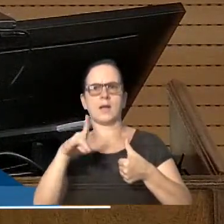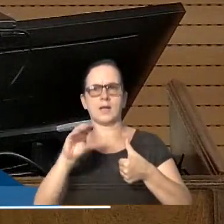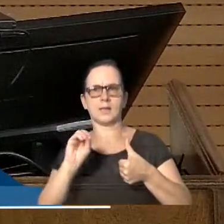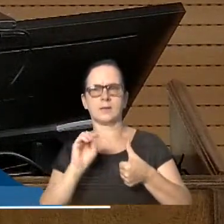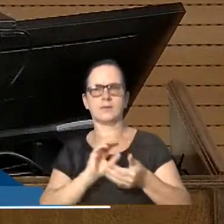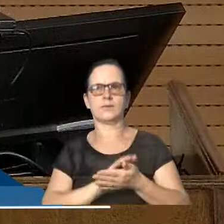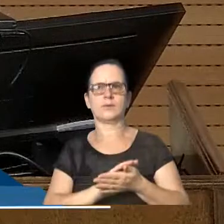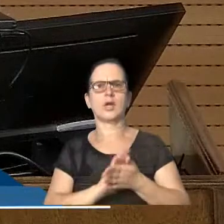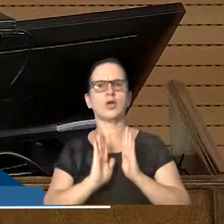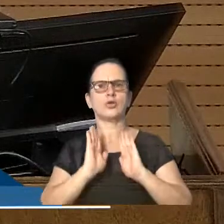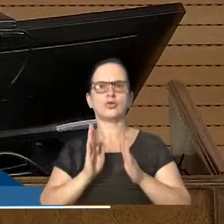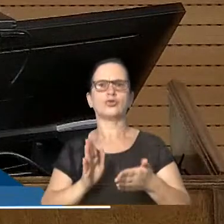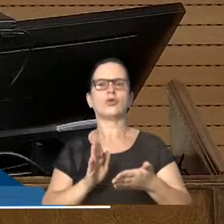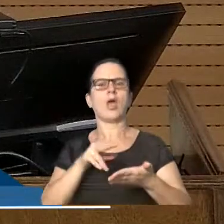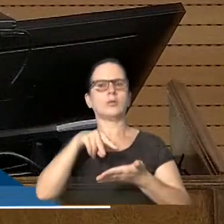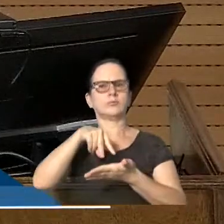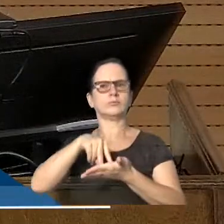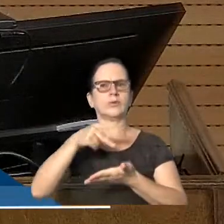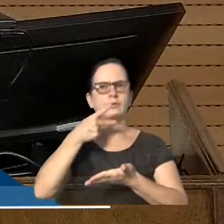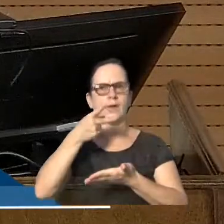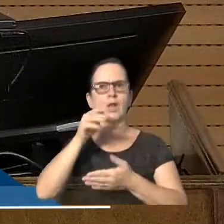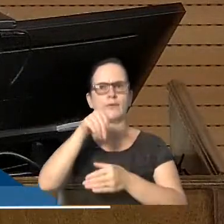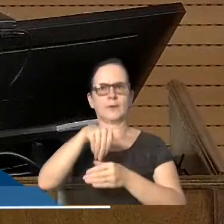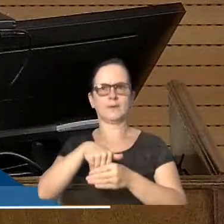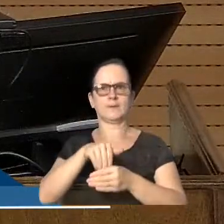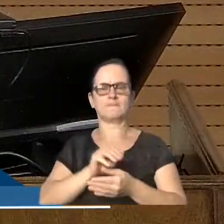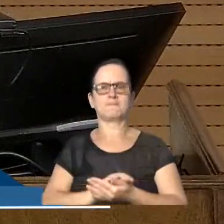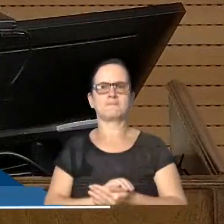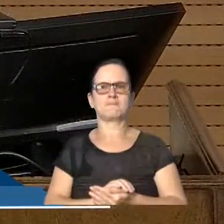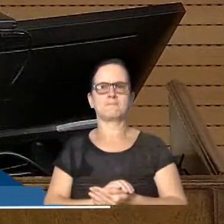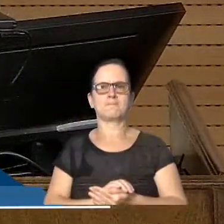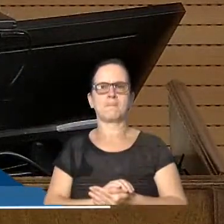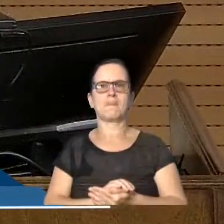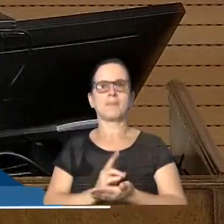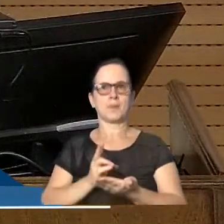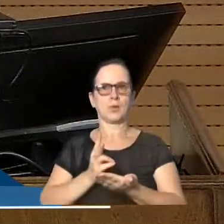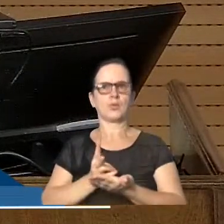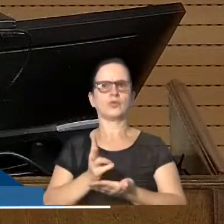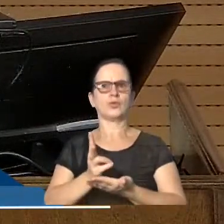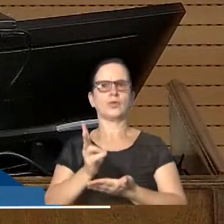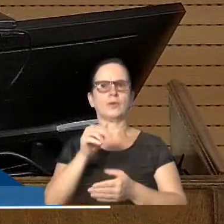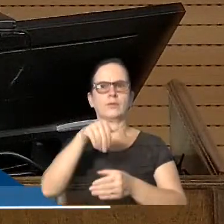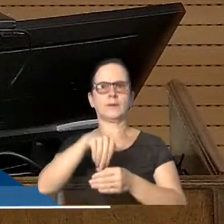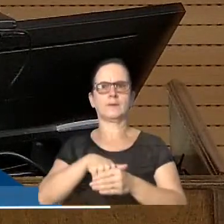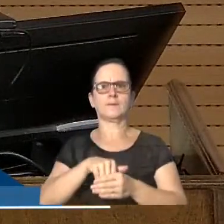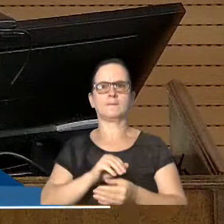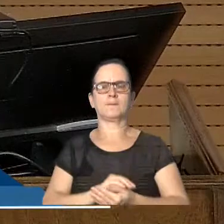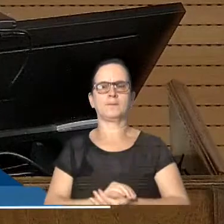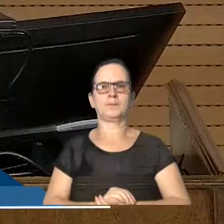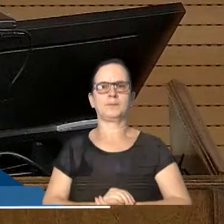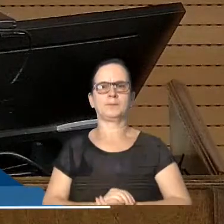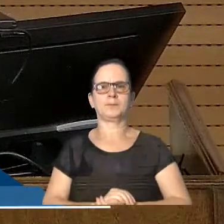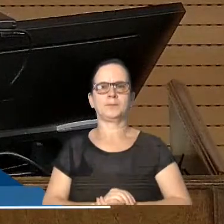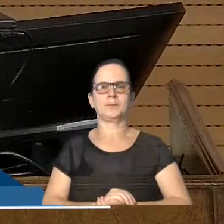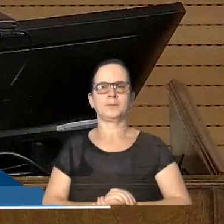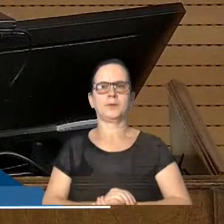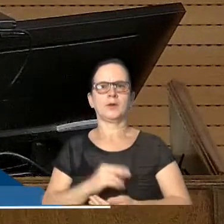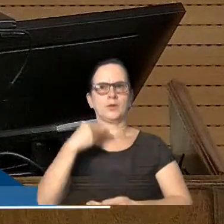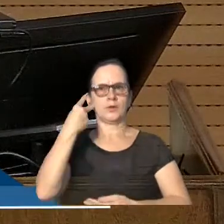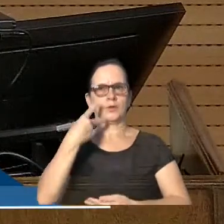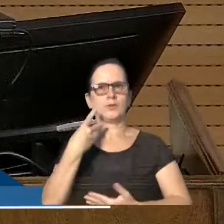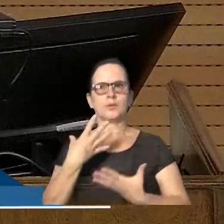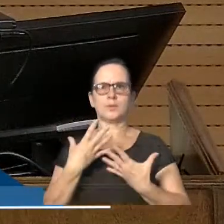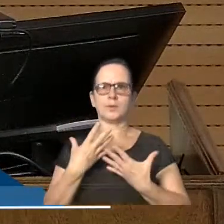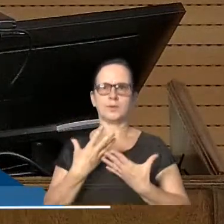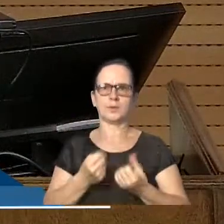de Oliveira já usaram a palavra em votação. Continua em votação. Os vereadores